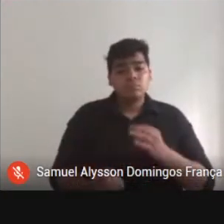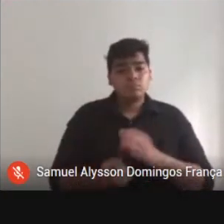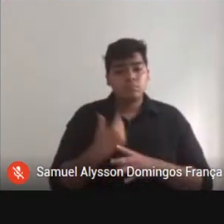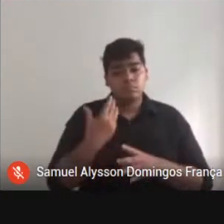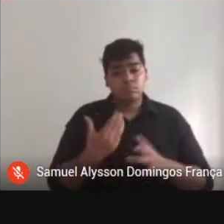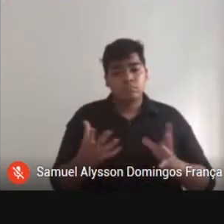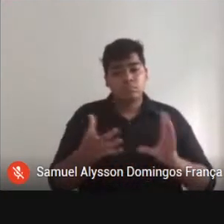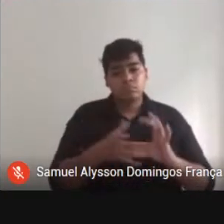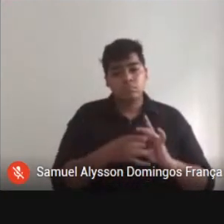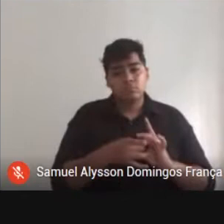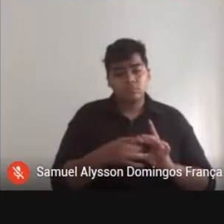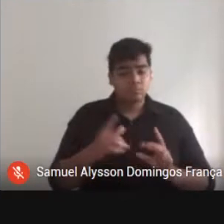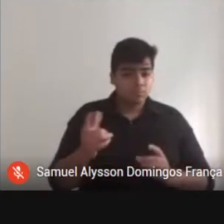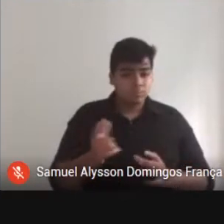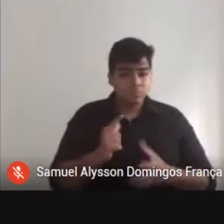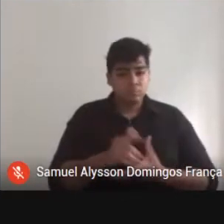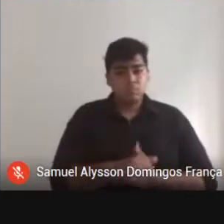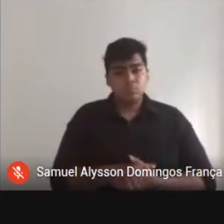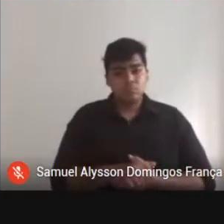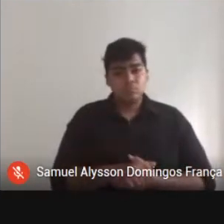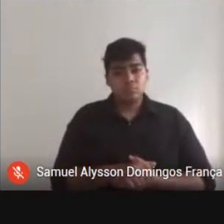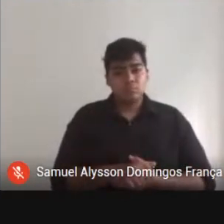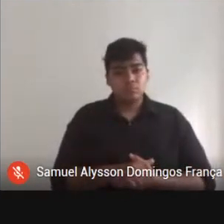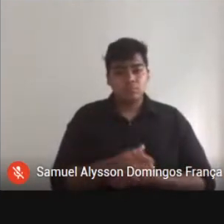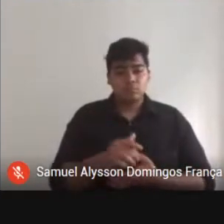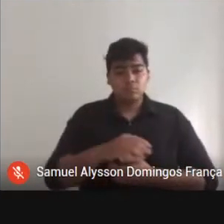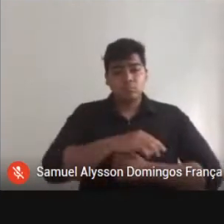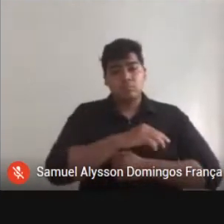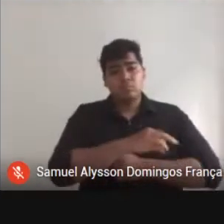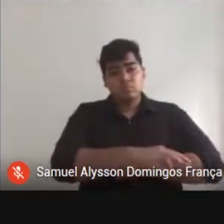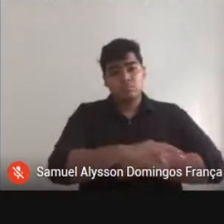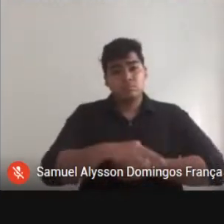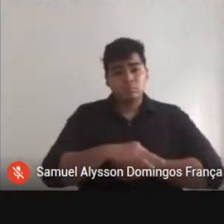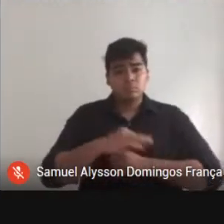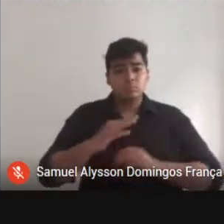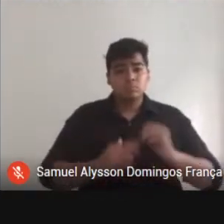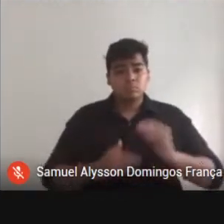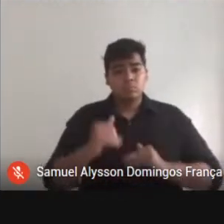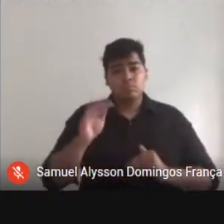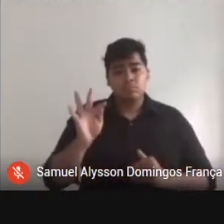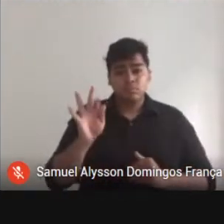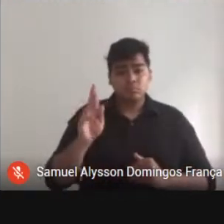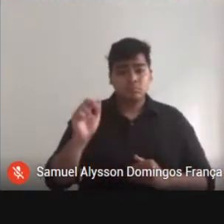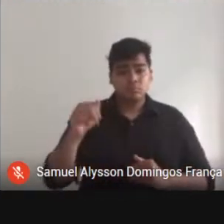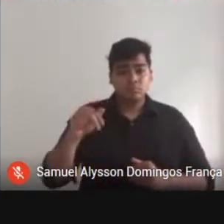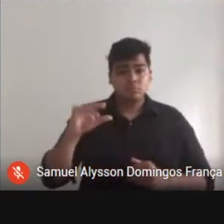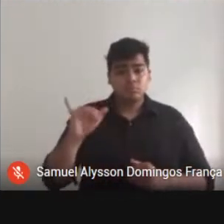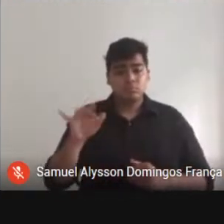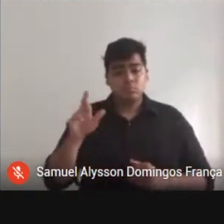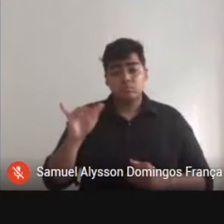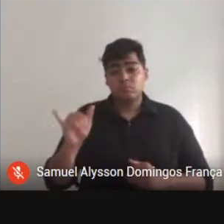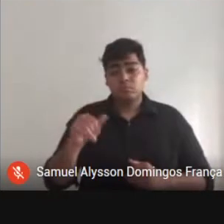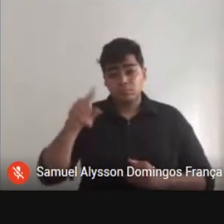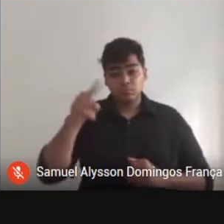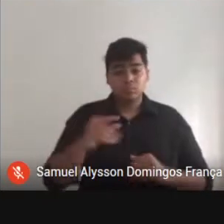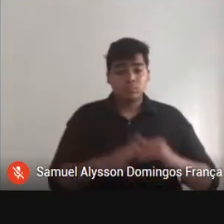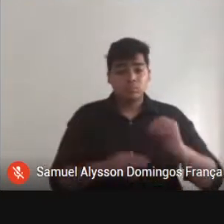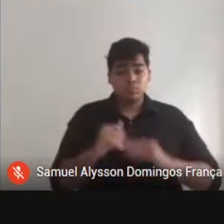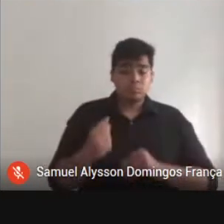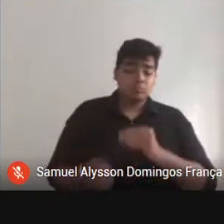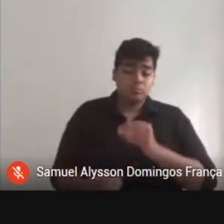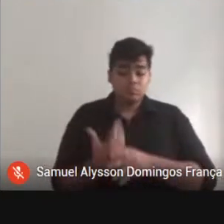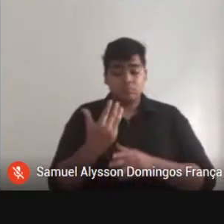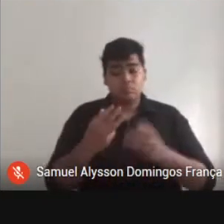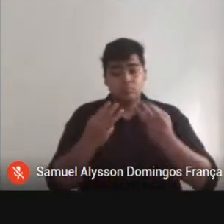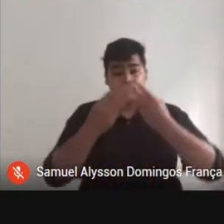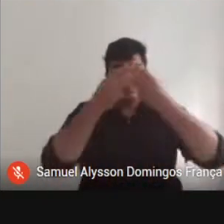de um croquis à mão livre, do arquiteto Frank Gehry, que é o projetista desse museu, o Museu de Guggenheim, na cidade de